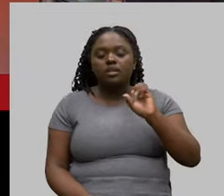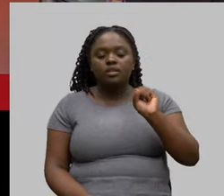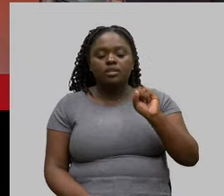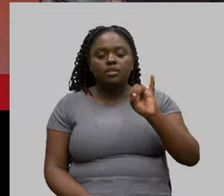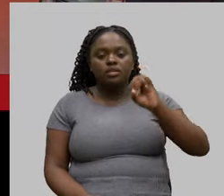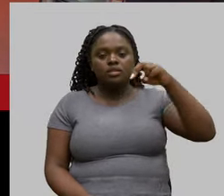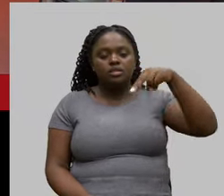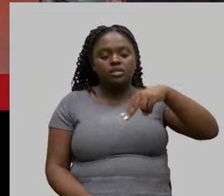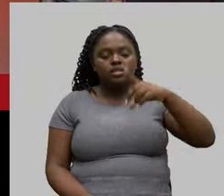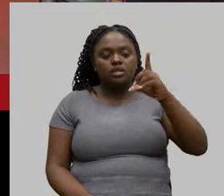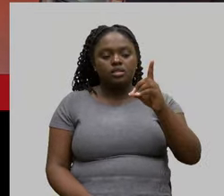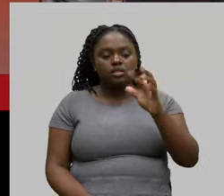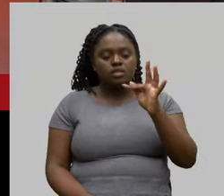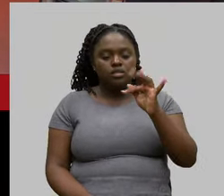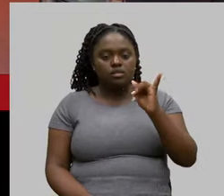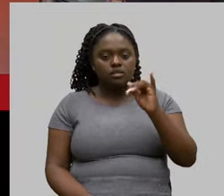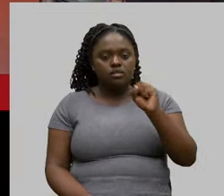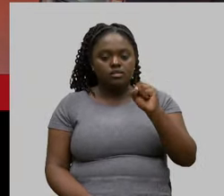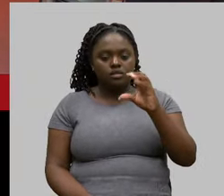fisco